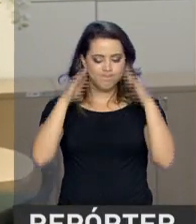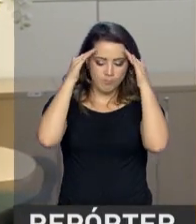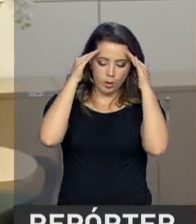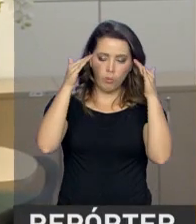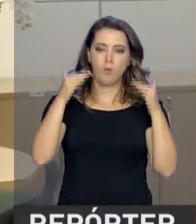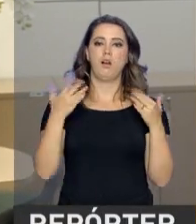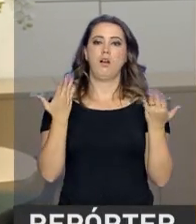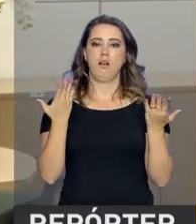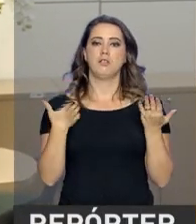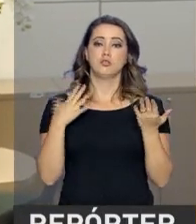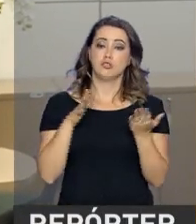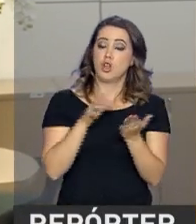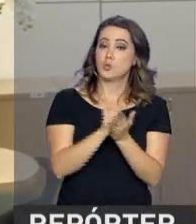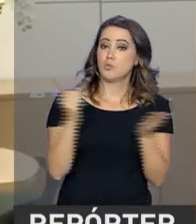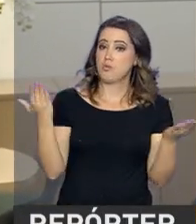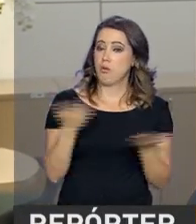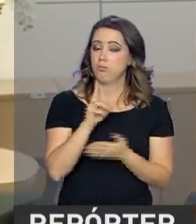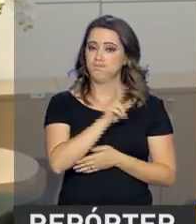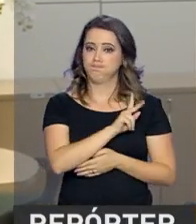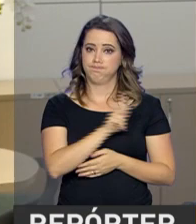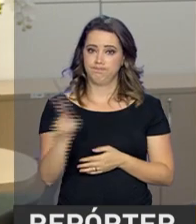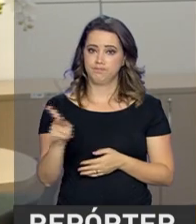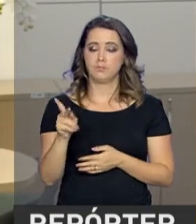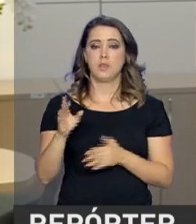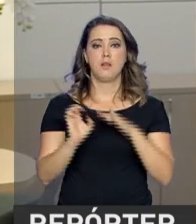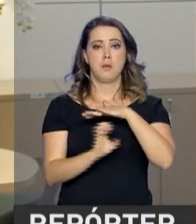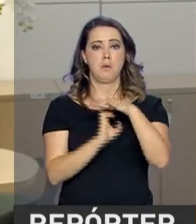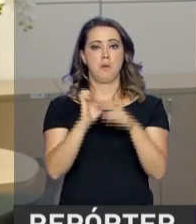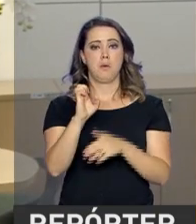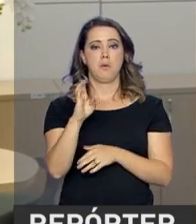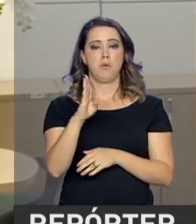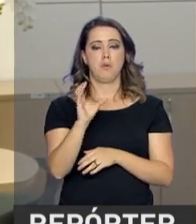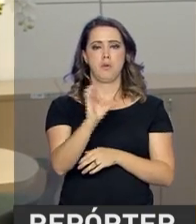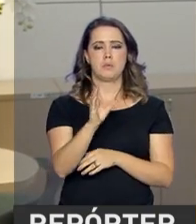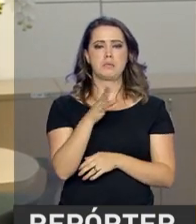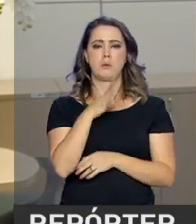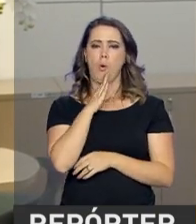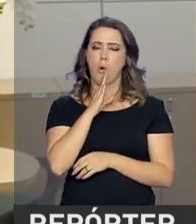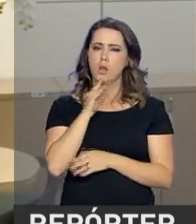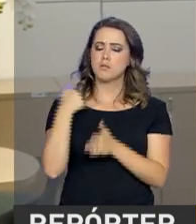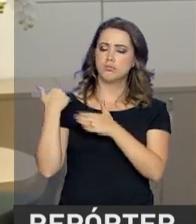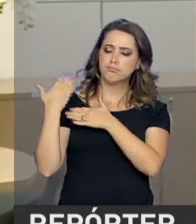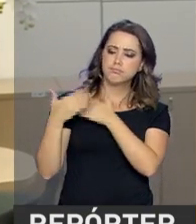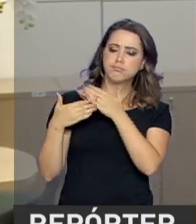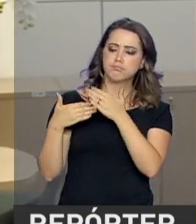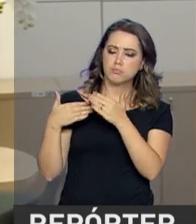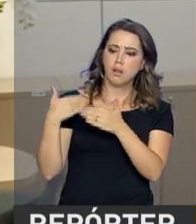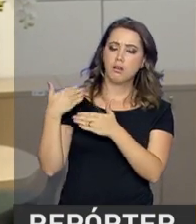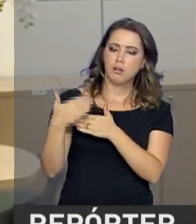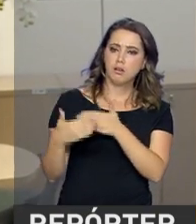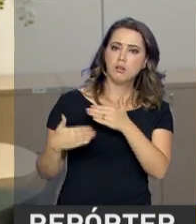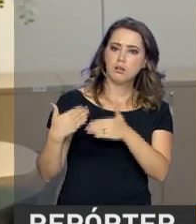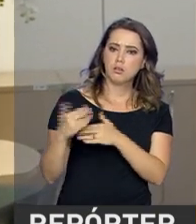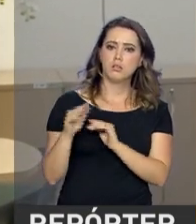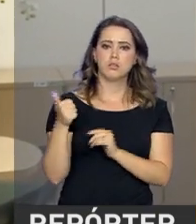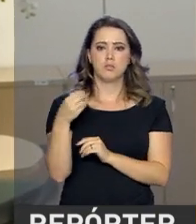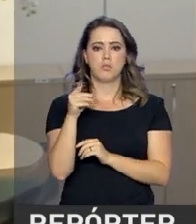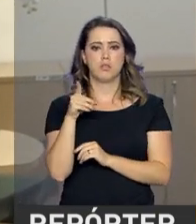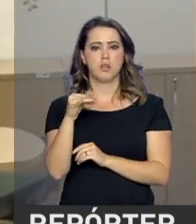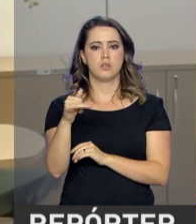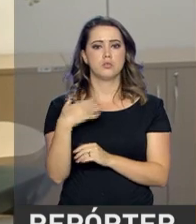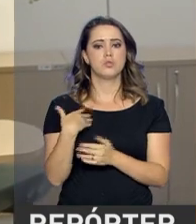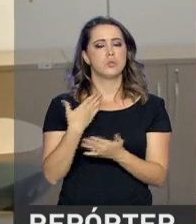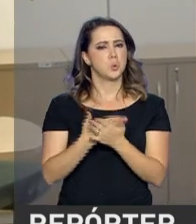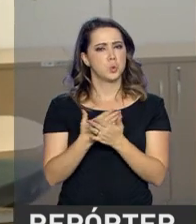assumir esse cargo hoje eu fui tomando pé da situação me informando sobre a empresa já tem talvez dez dias